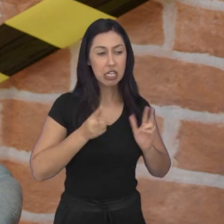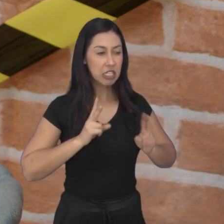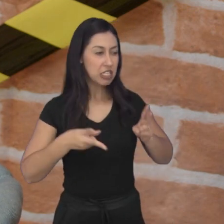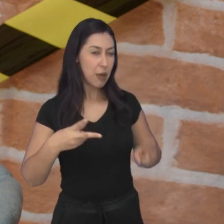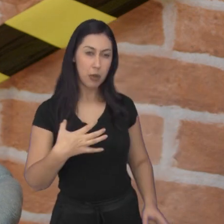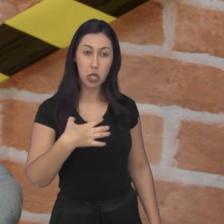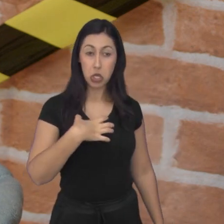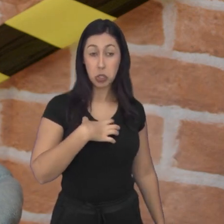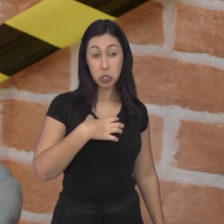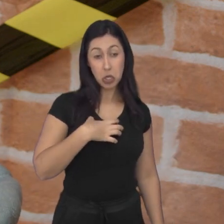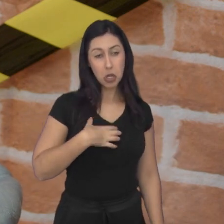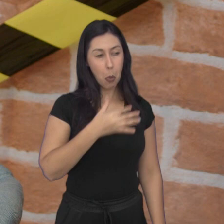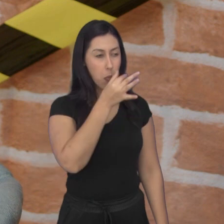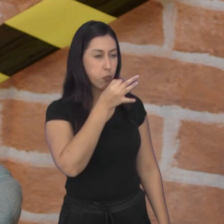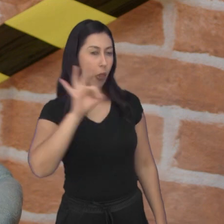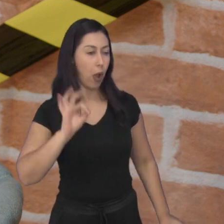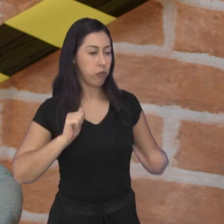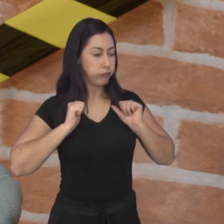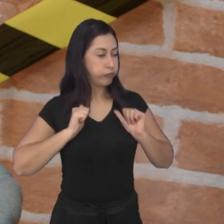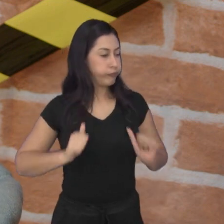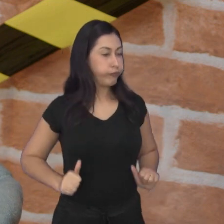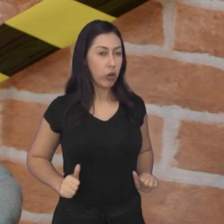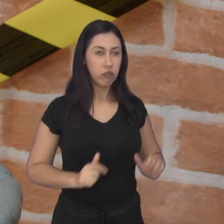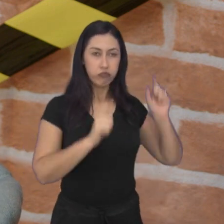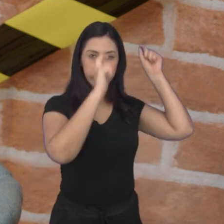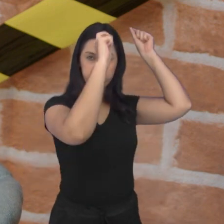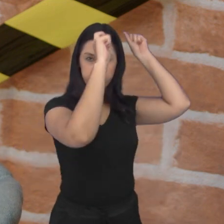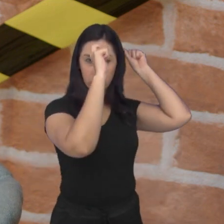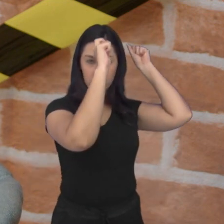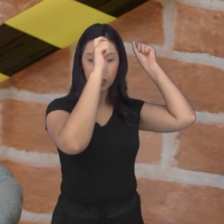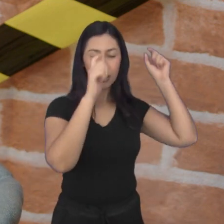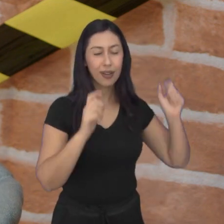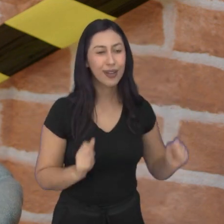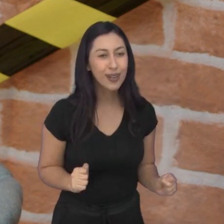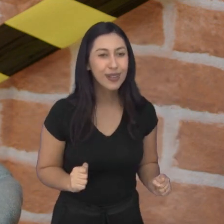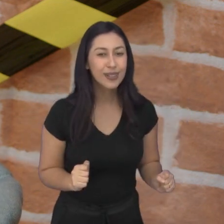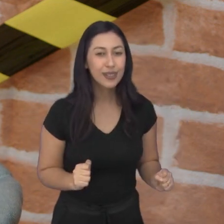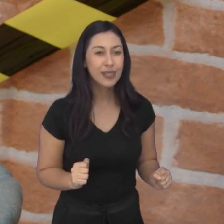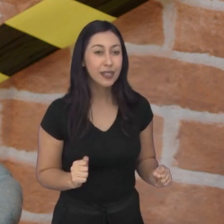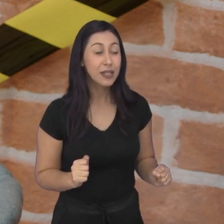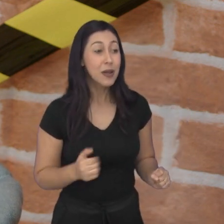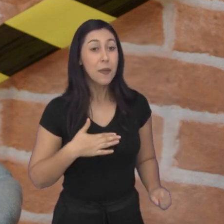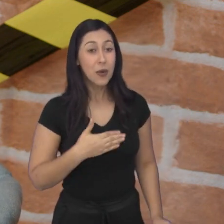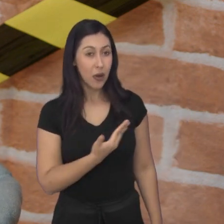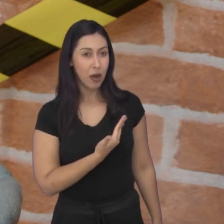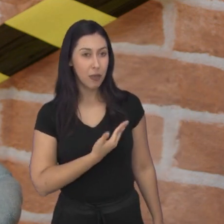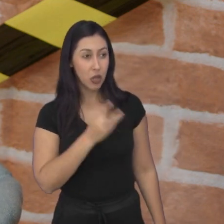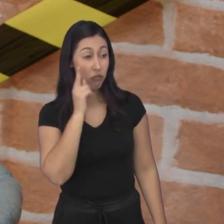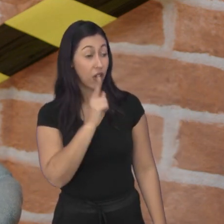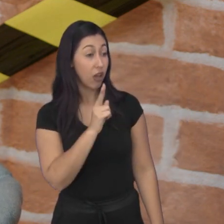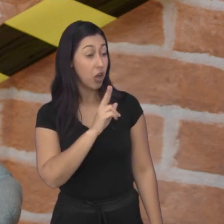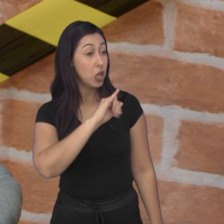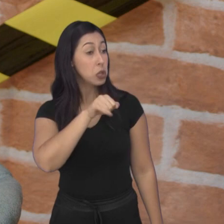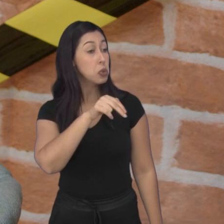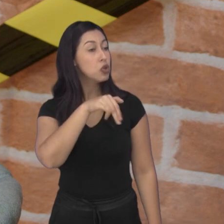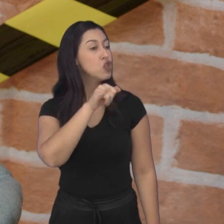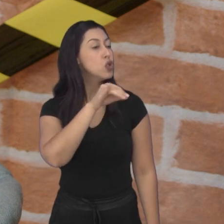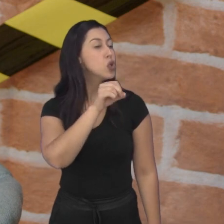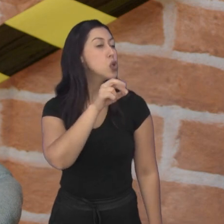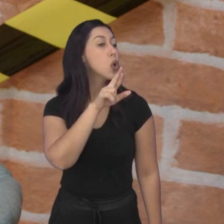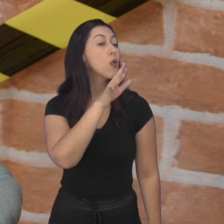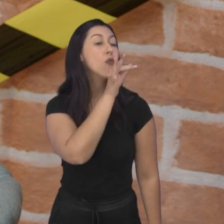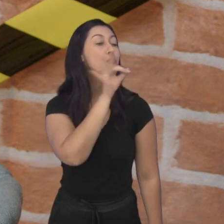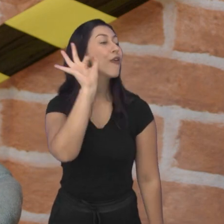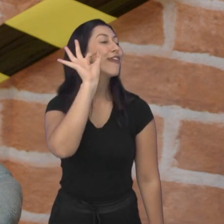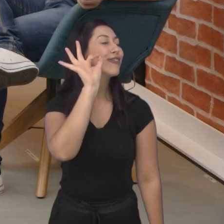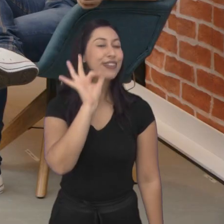francófilo e andar de suspensório e boininha e achar, meus amigos até brincam que é o Júnior Valdeville,